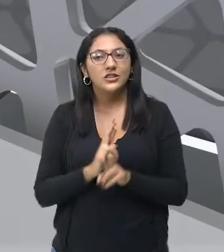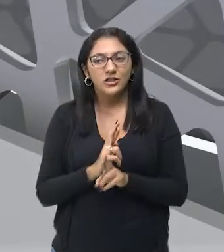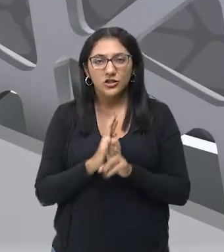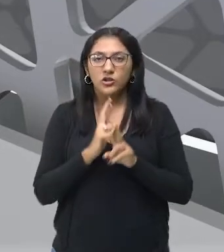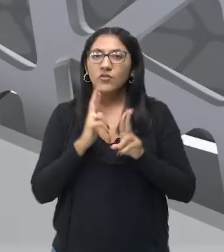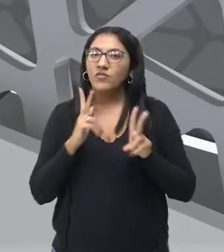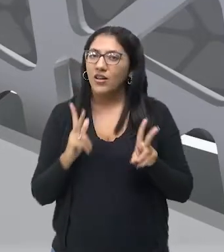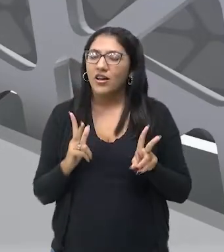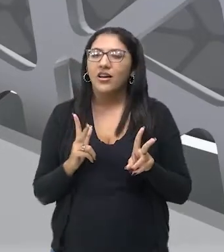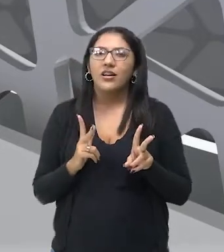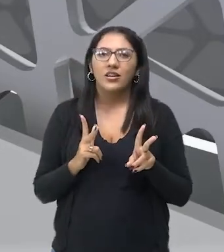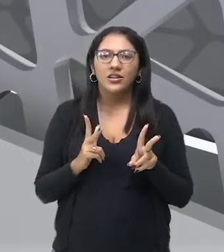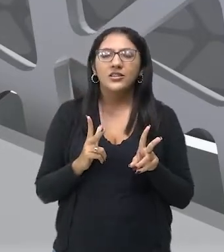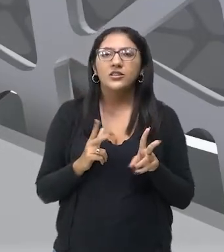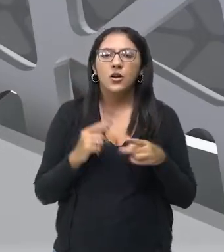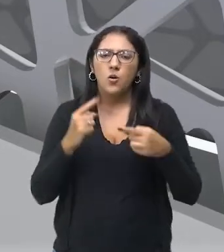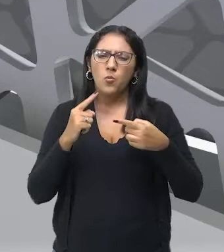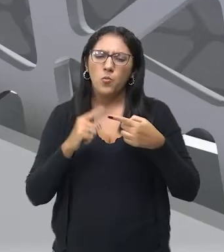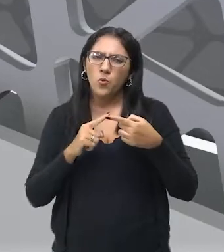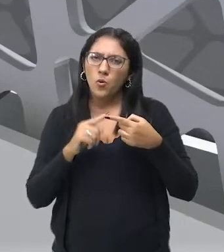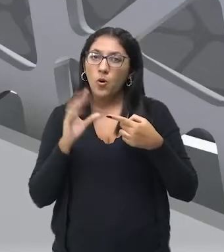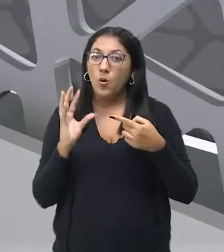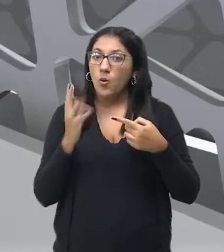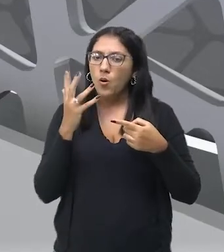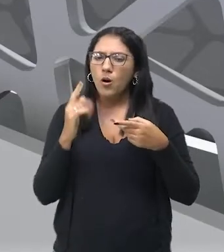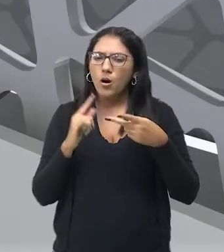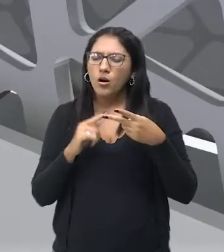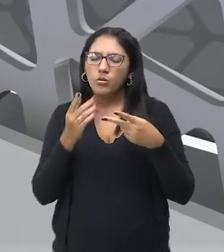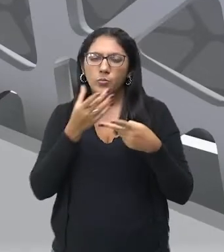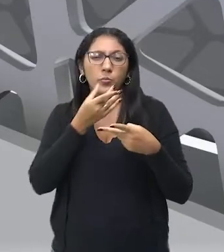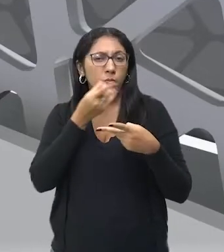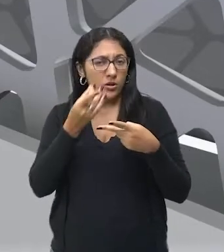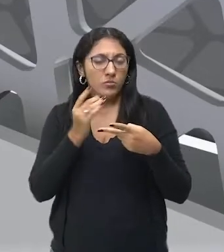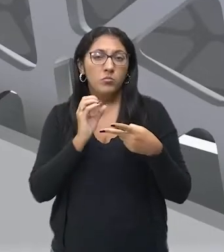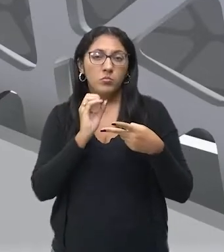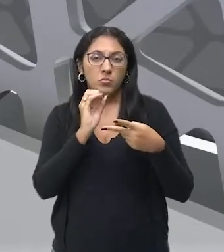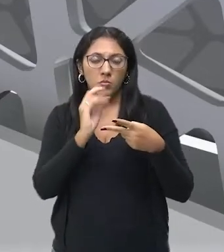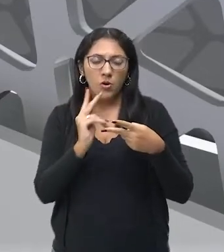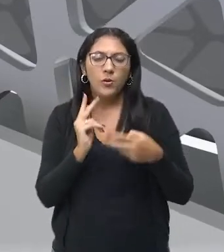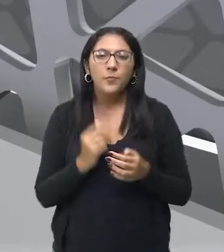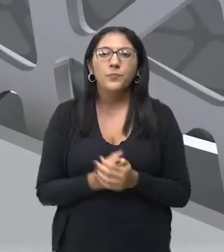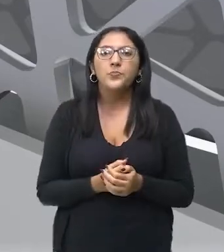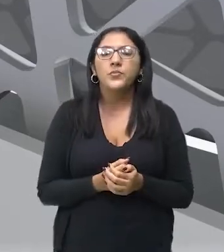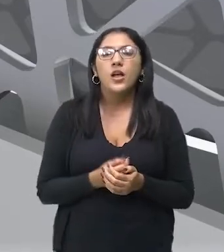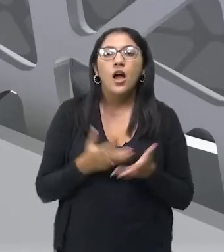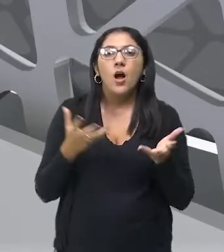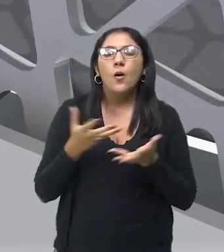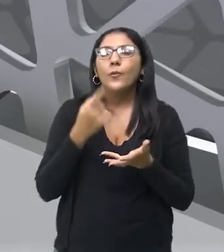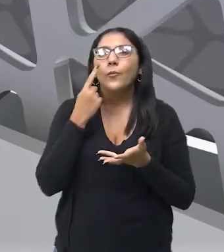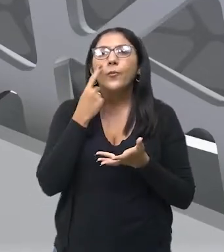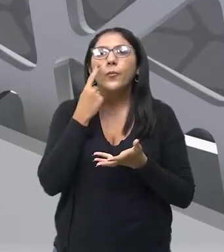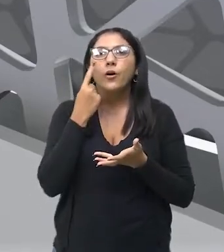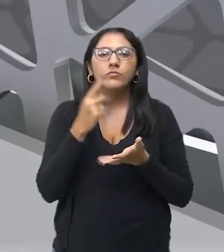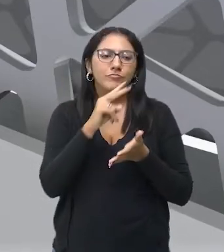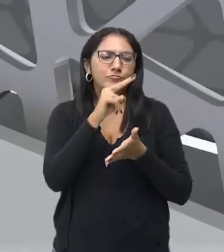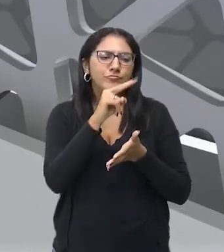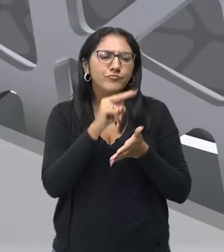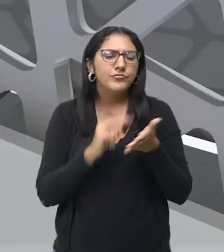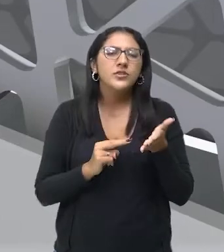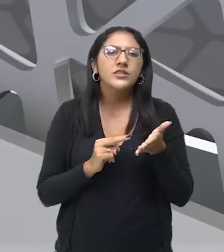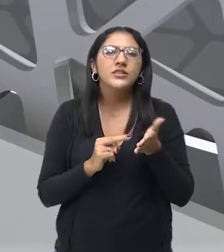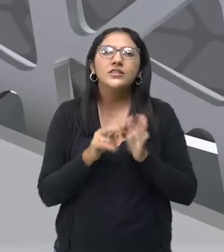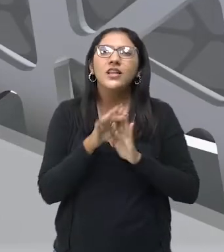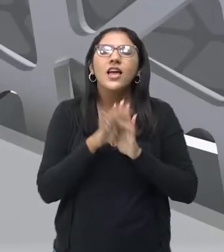diferentes, distintas, uma coisa é fato, outra coisa é opinião, agora vamos transpor isso para a leitura de